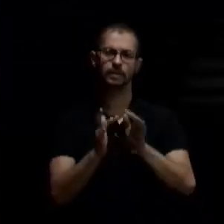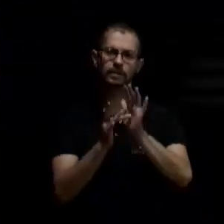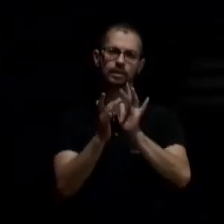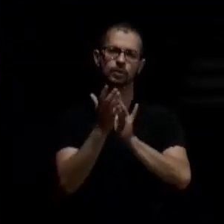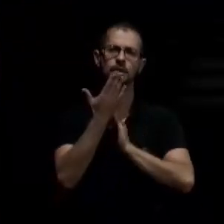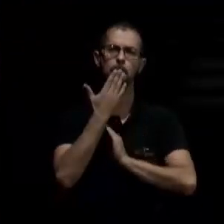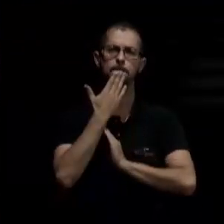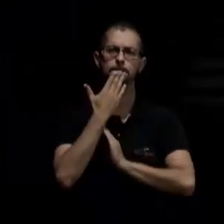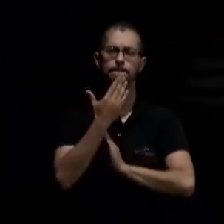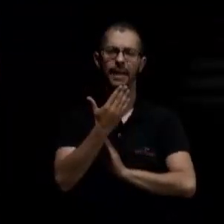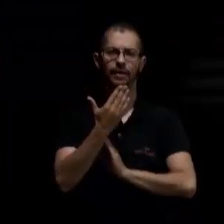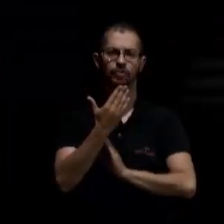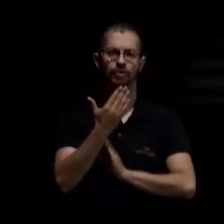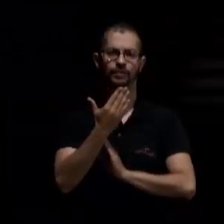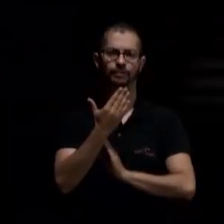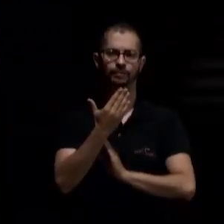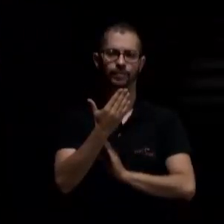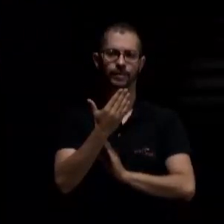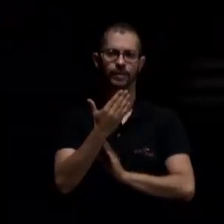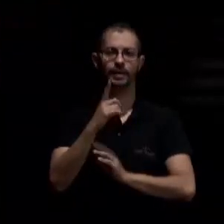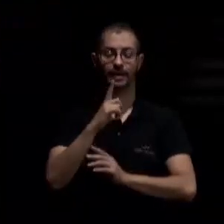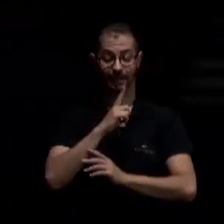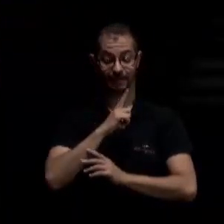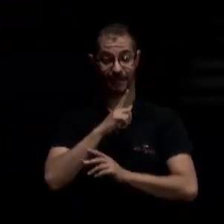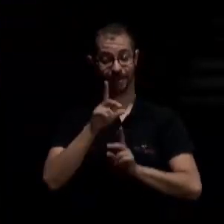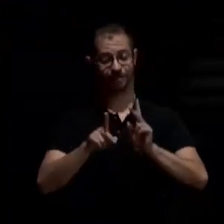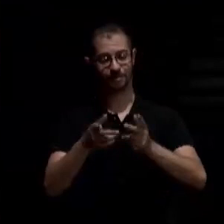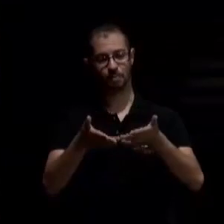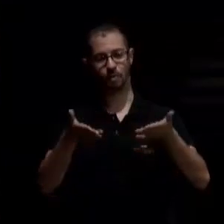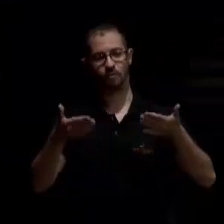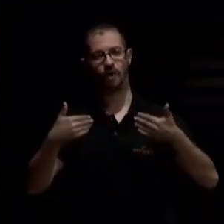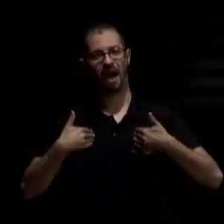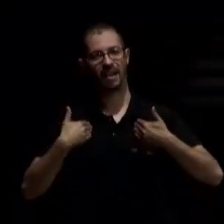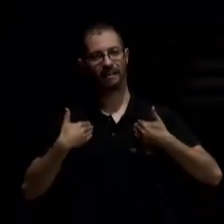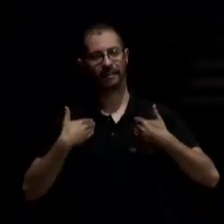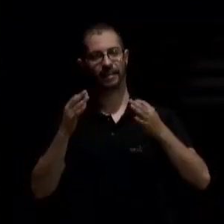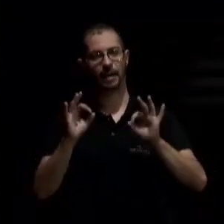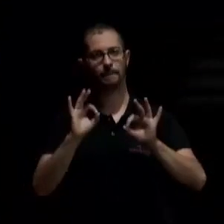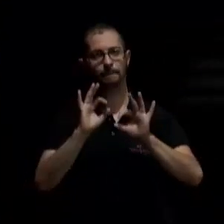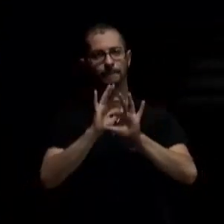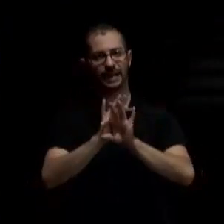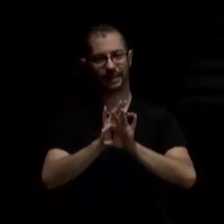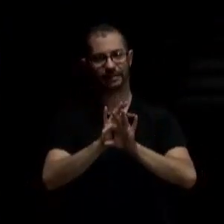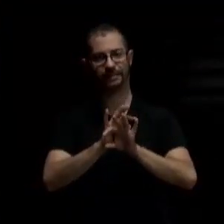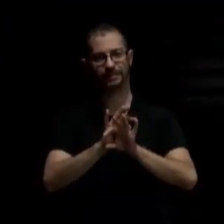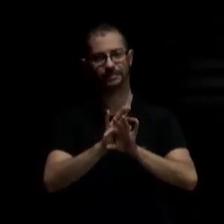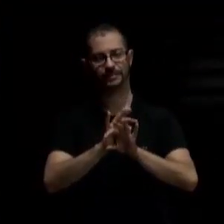para que eles tenham alegria plena neles.